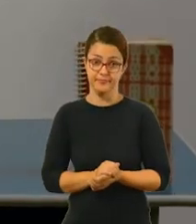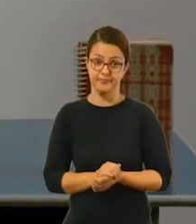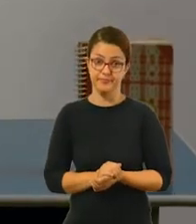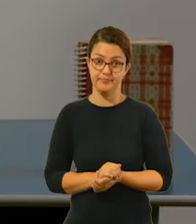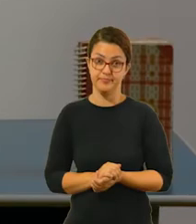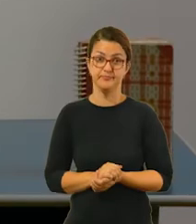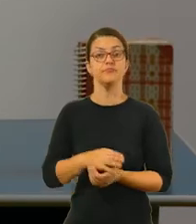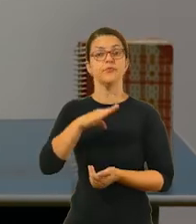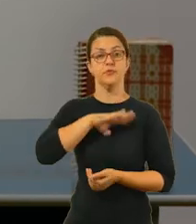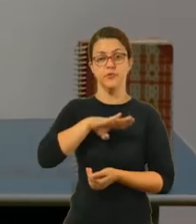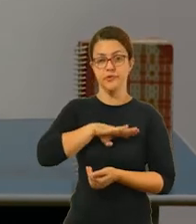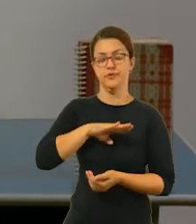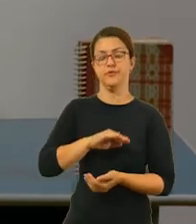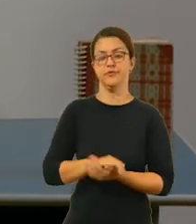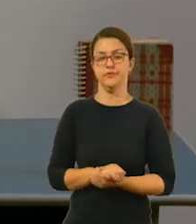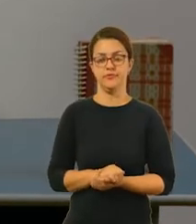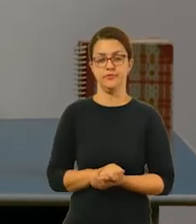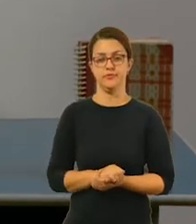Vamos à língua portuguesa.